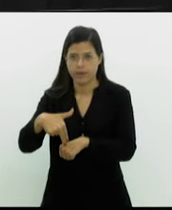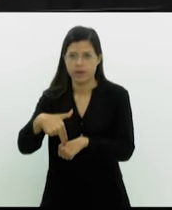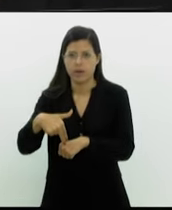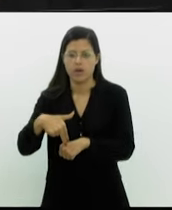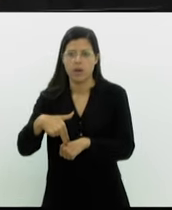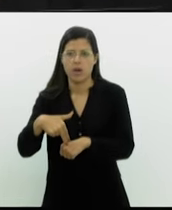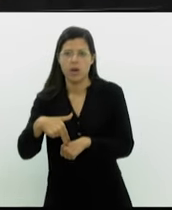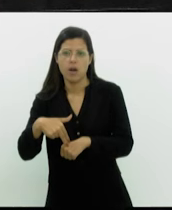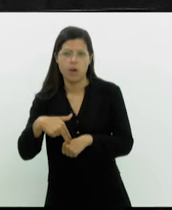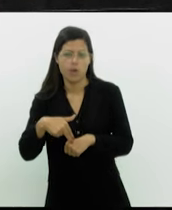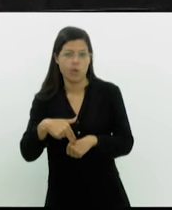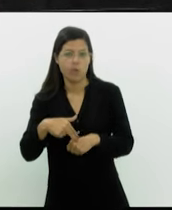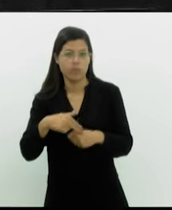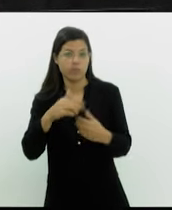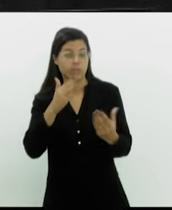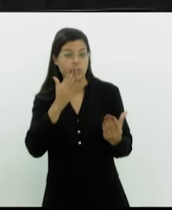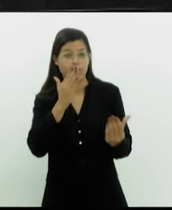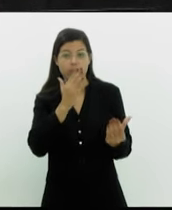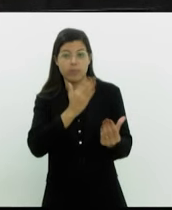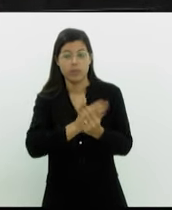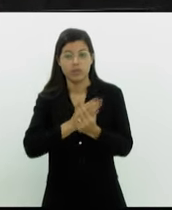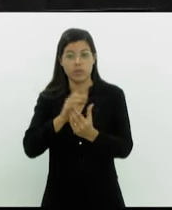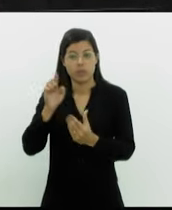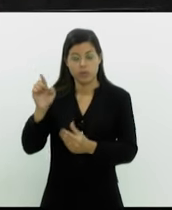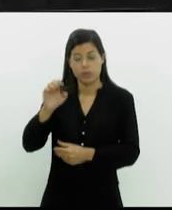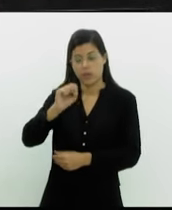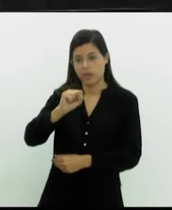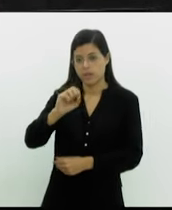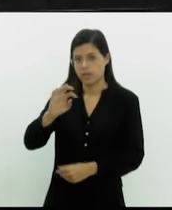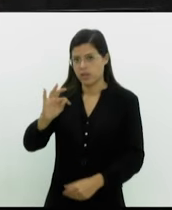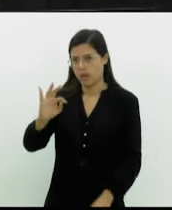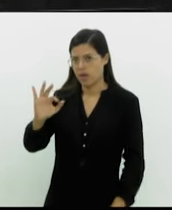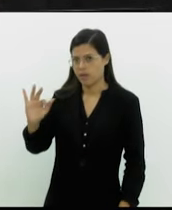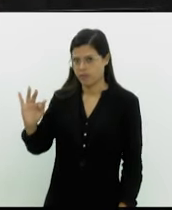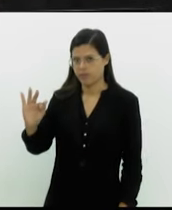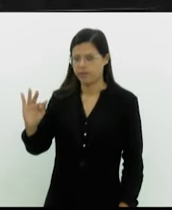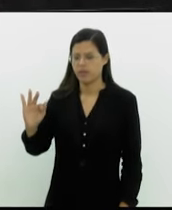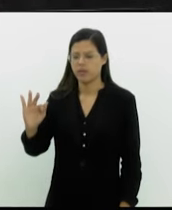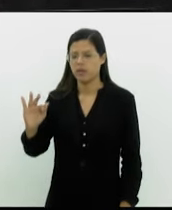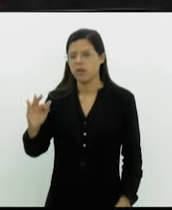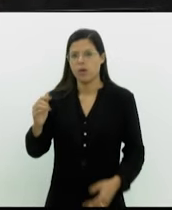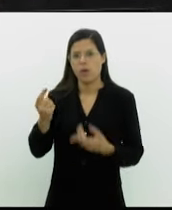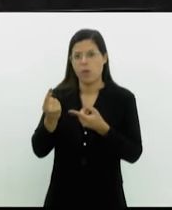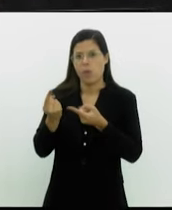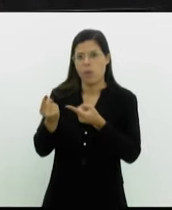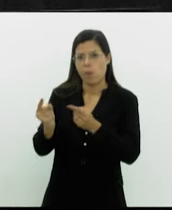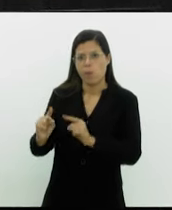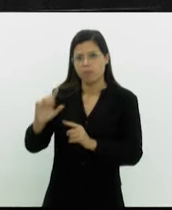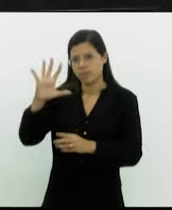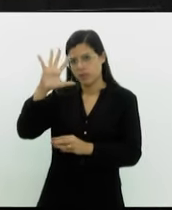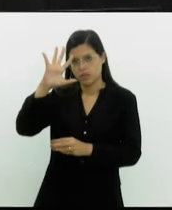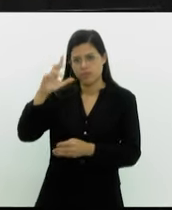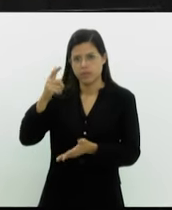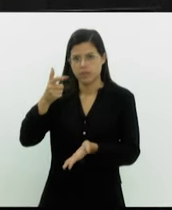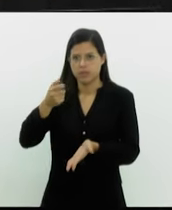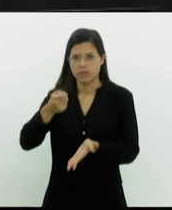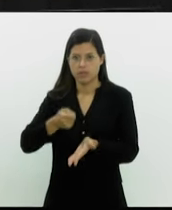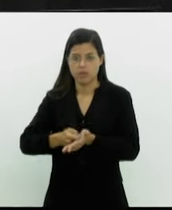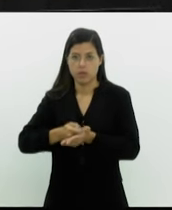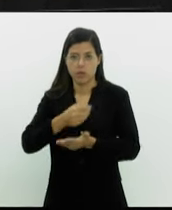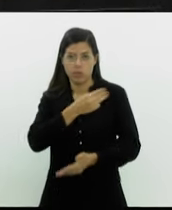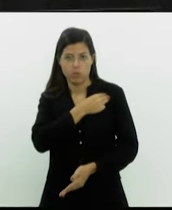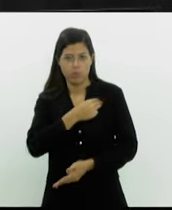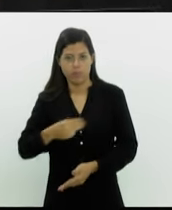recorreu no Supremo Tribunal Federal contra a decisão do